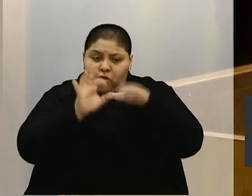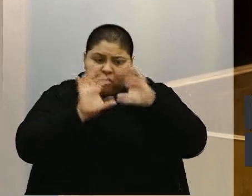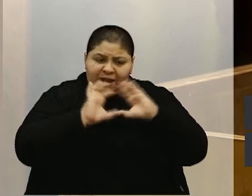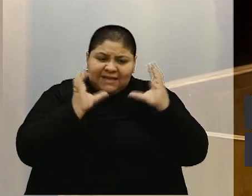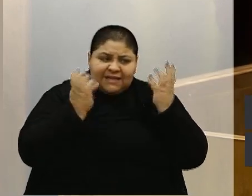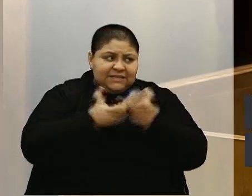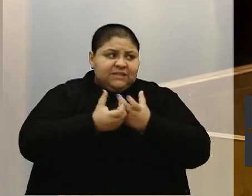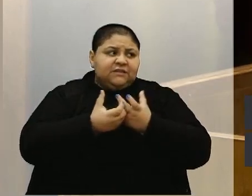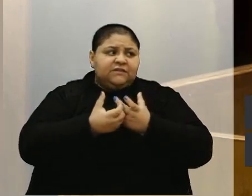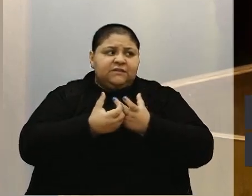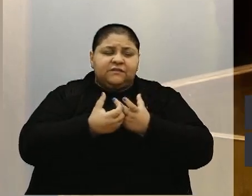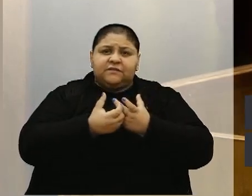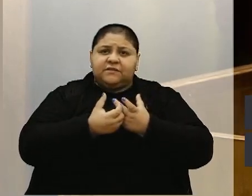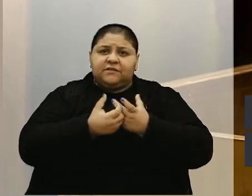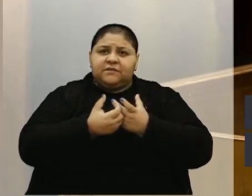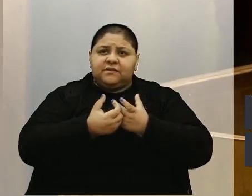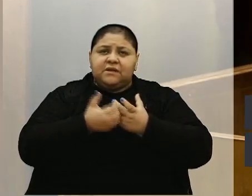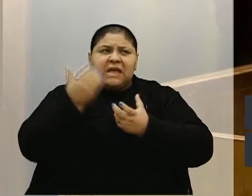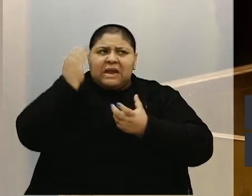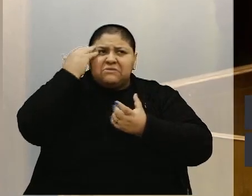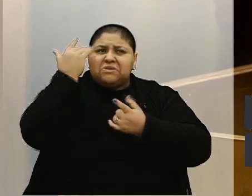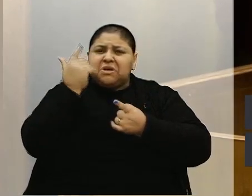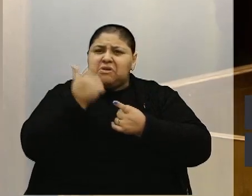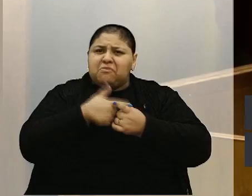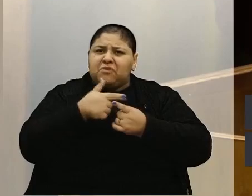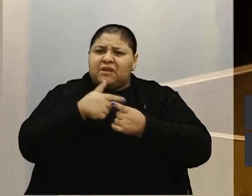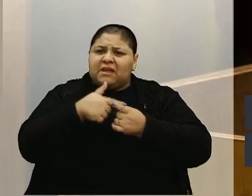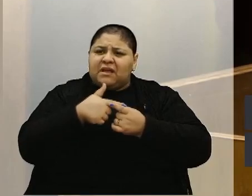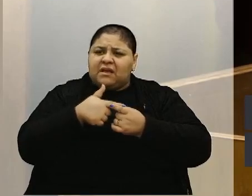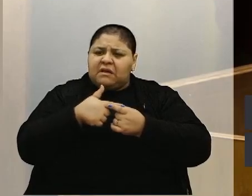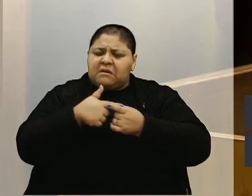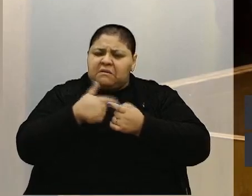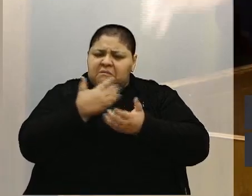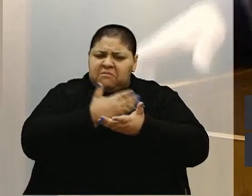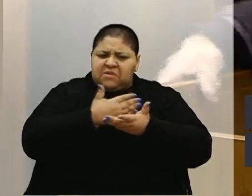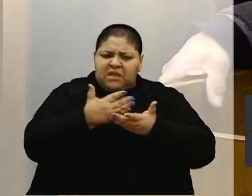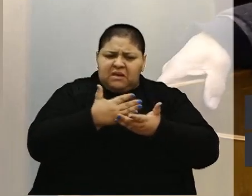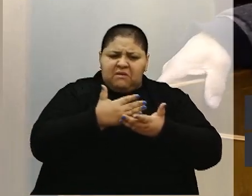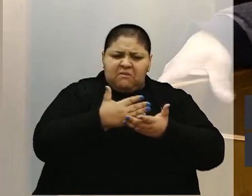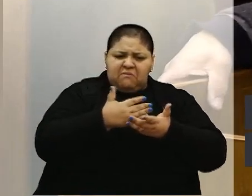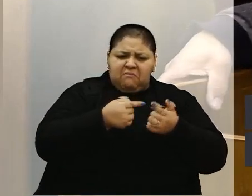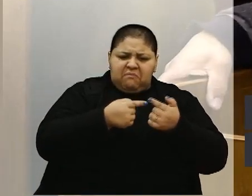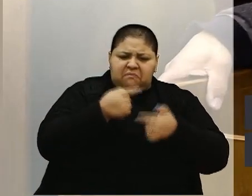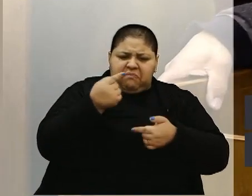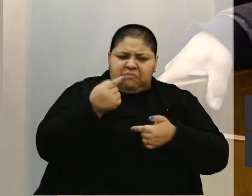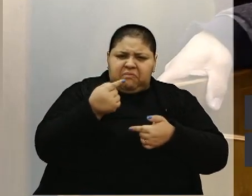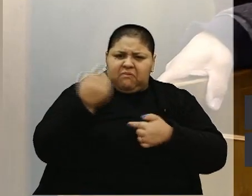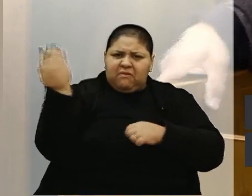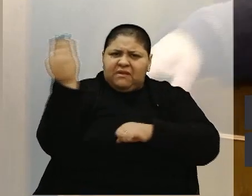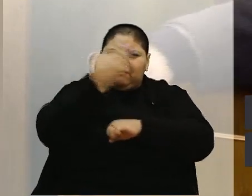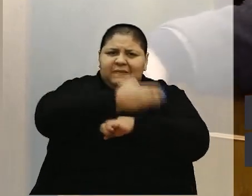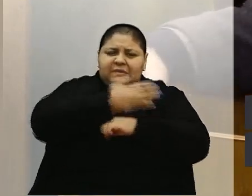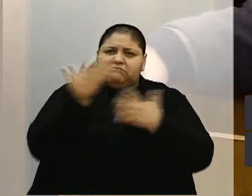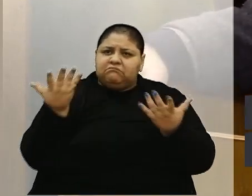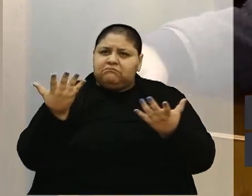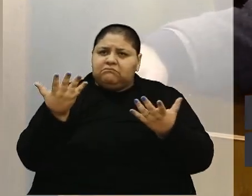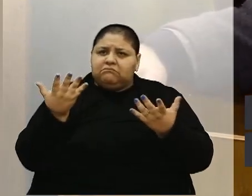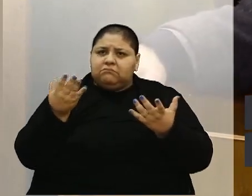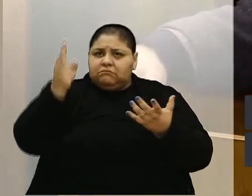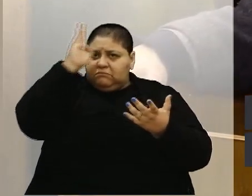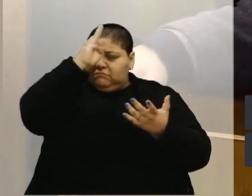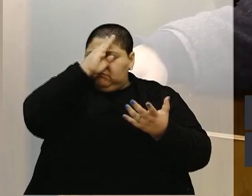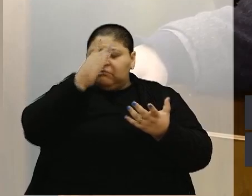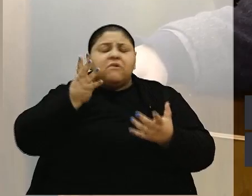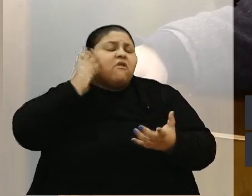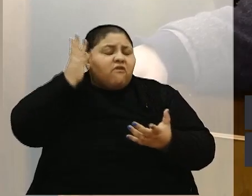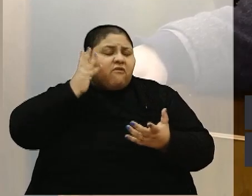comunitárias. E eu não sei por que de um tempo para cá parece que existe um entreguismo para esse negócio de pedágio. Nossa, o Bressan fez um